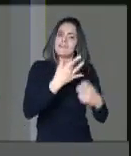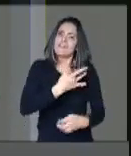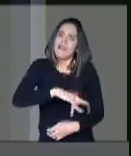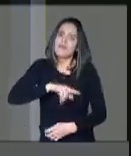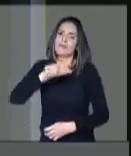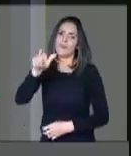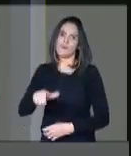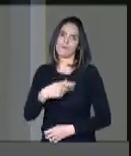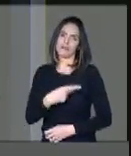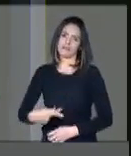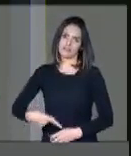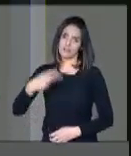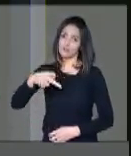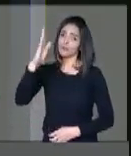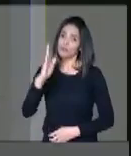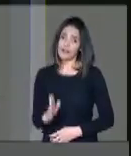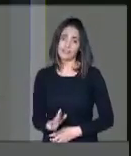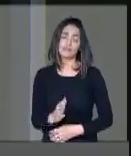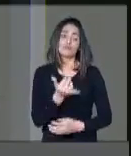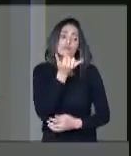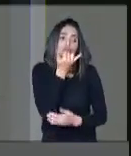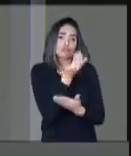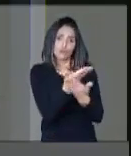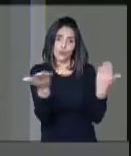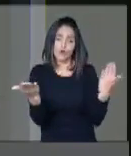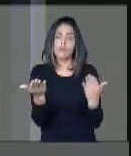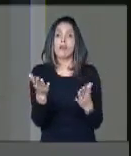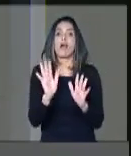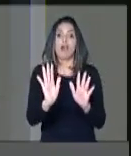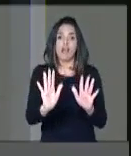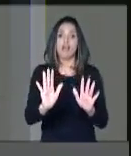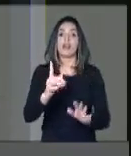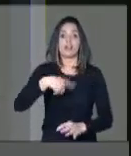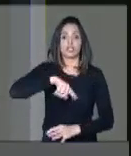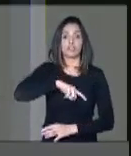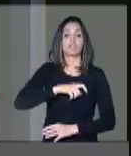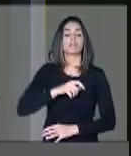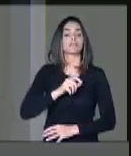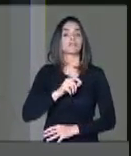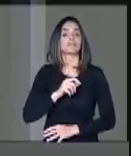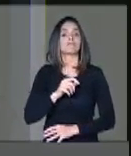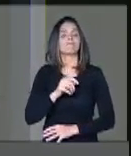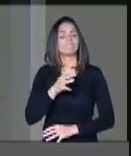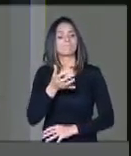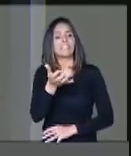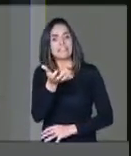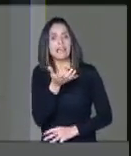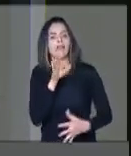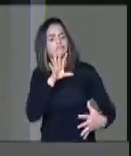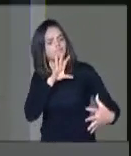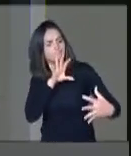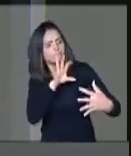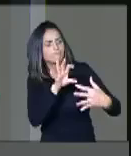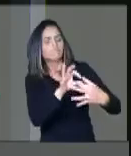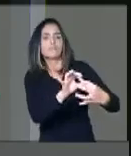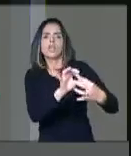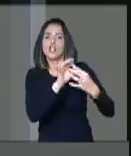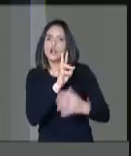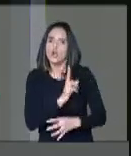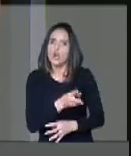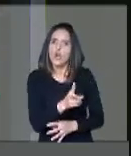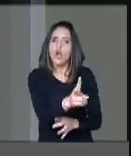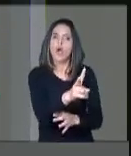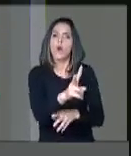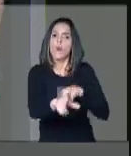do Brasil. Não queremos que isso afaste os nossos países, os laços entre brasileiros